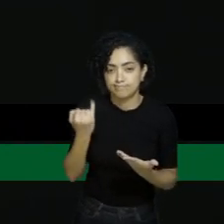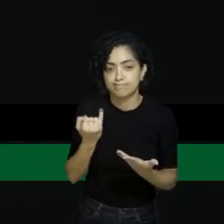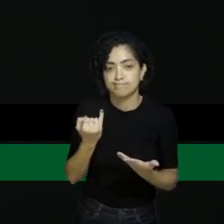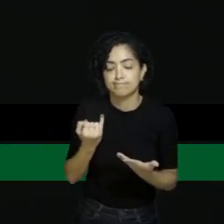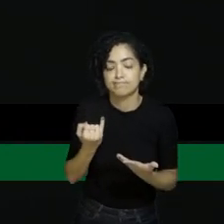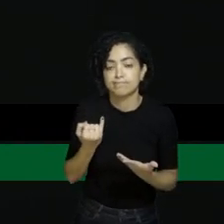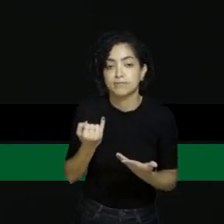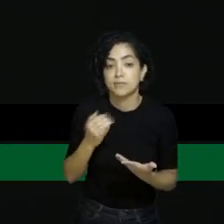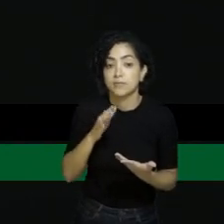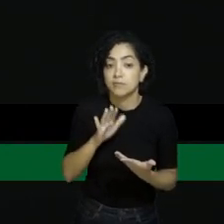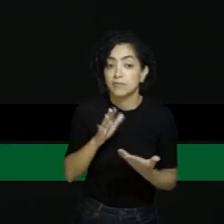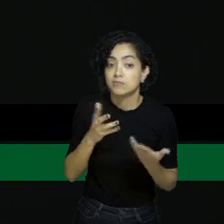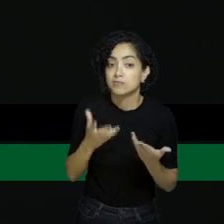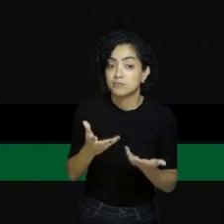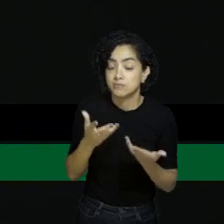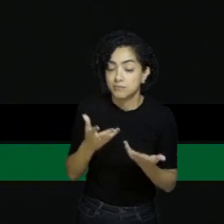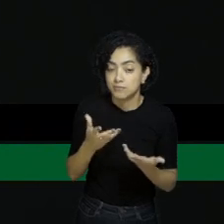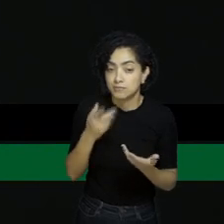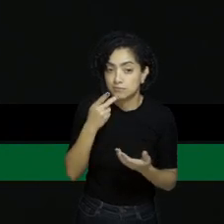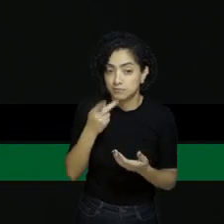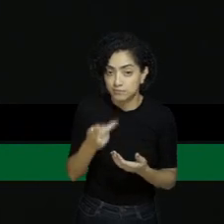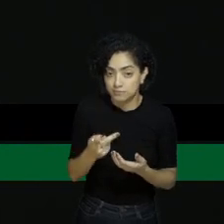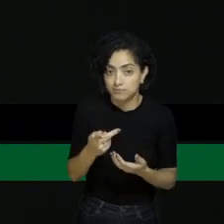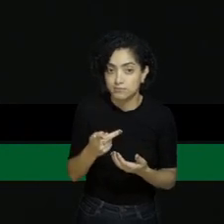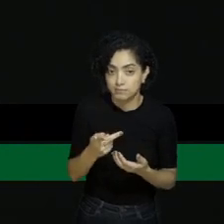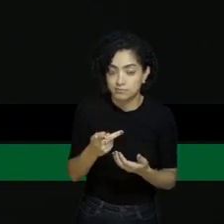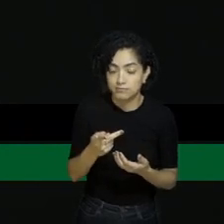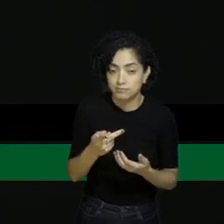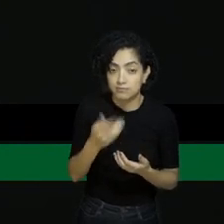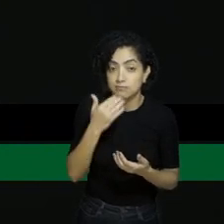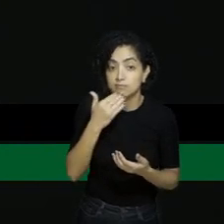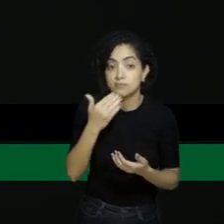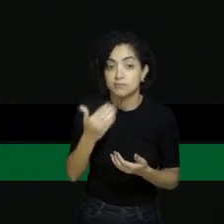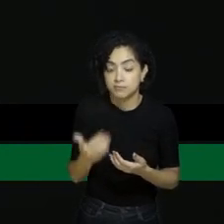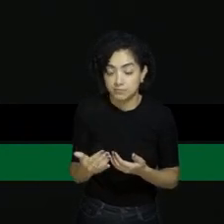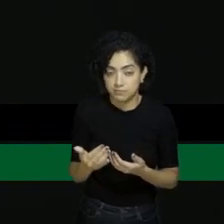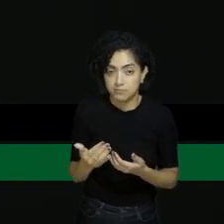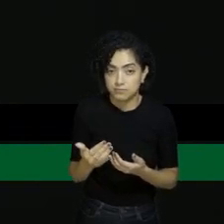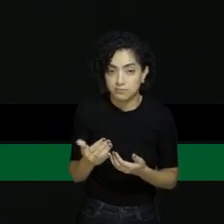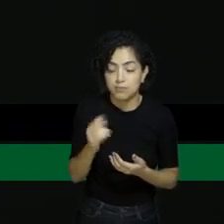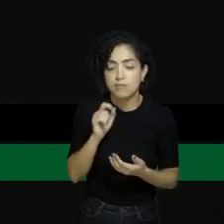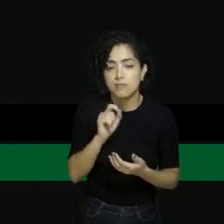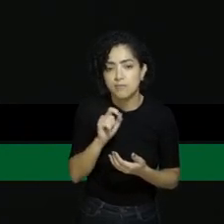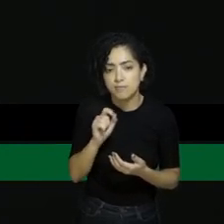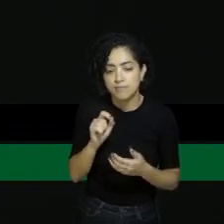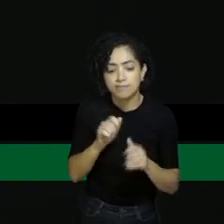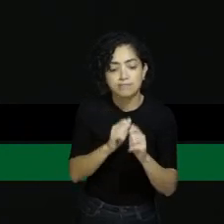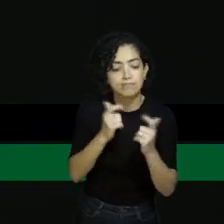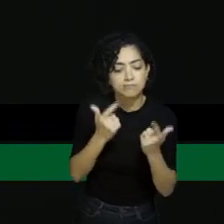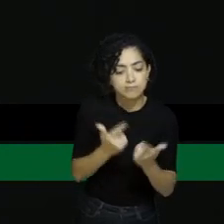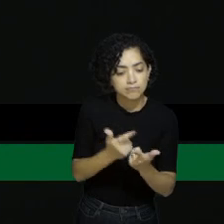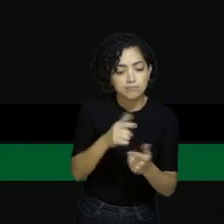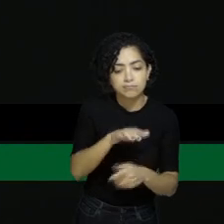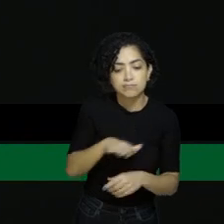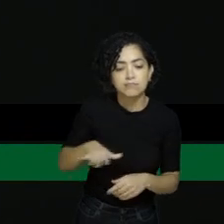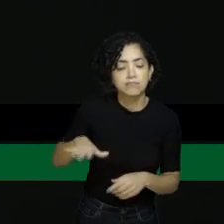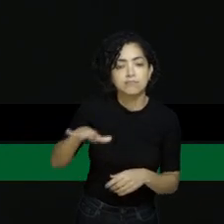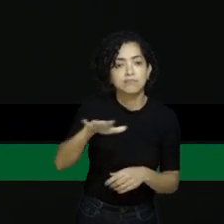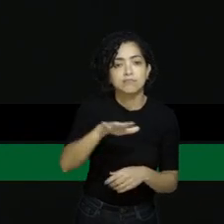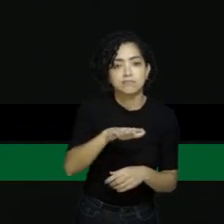Mas nós queríamos dizer que a nossa reivindicação é para que a Assembleia, de modo geral,